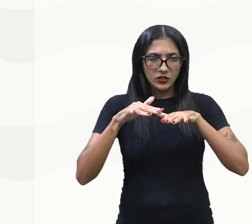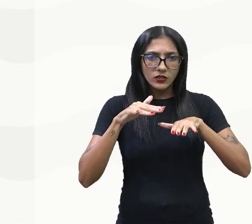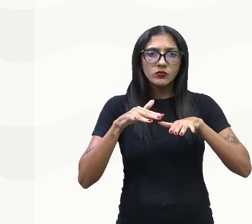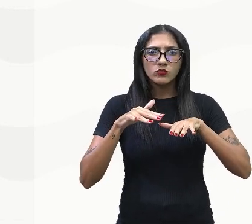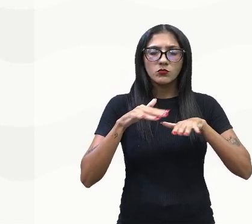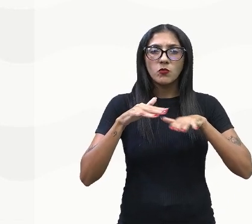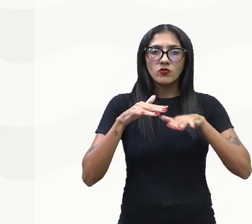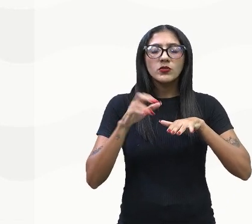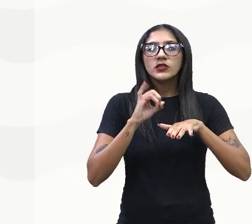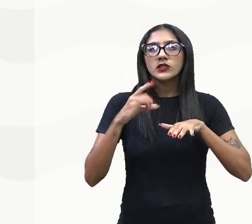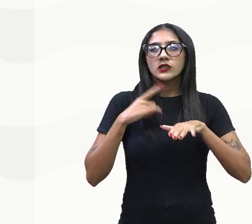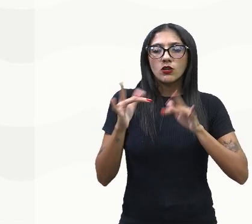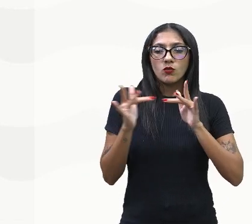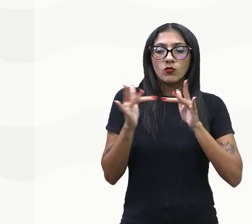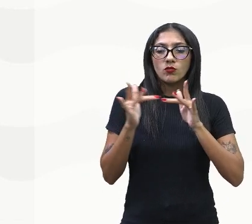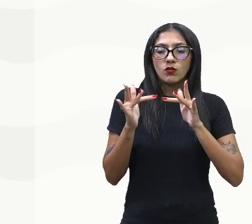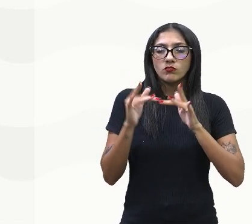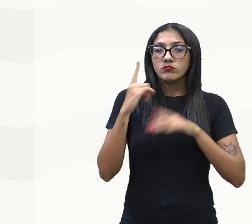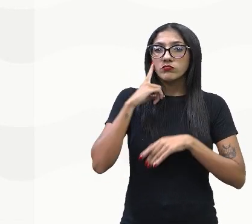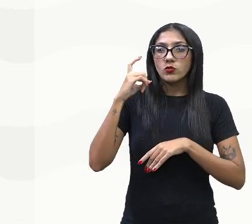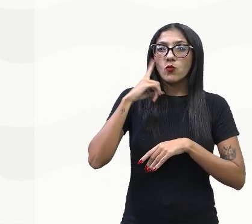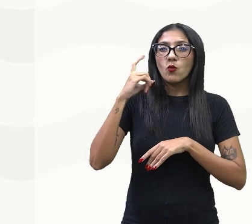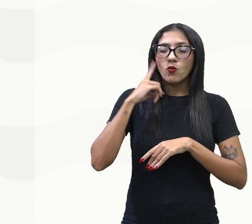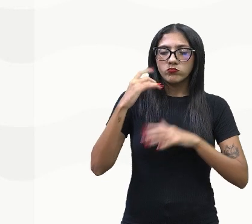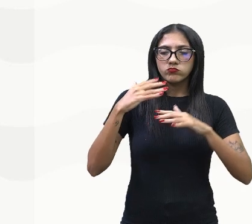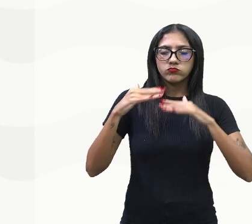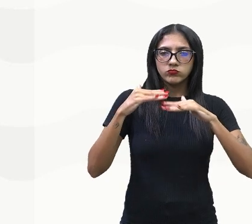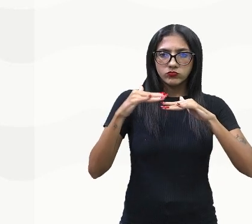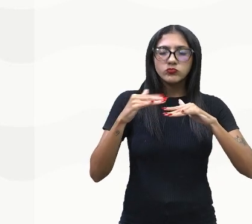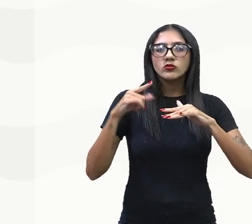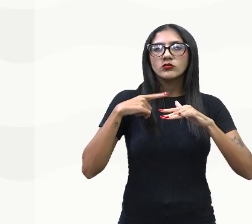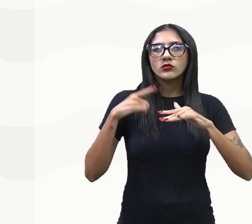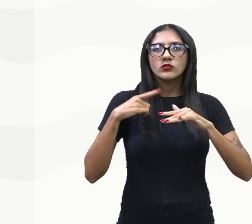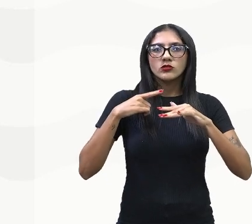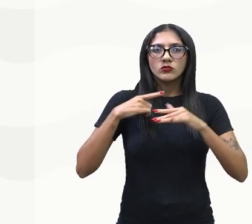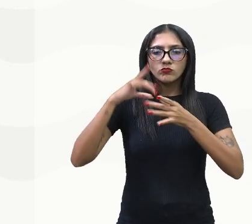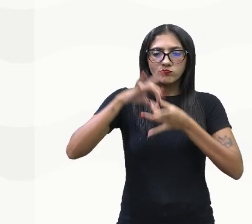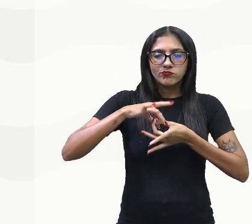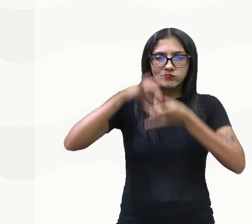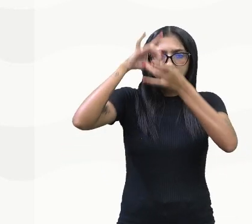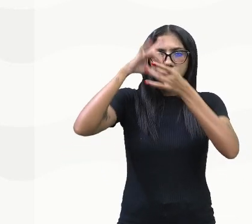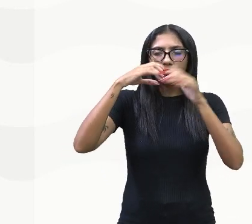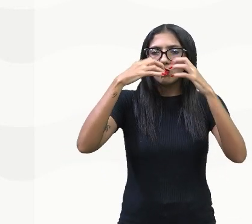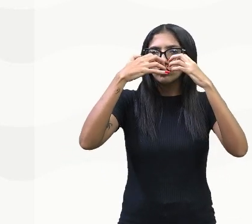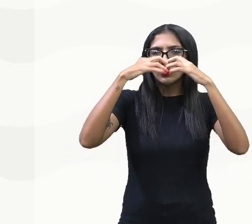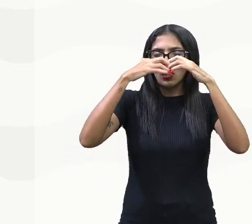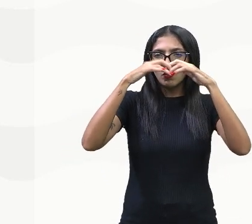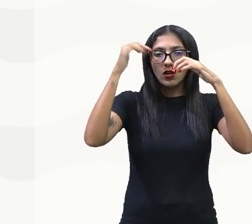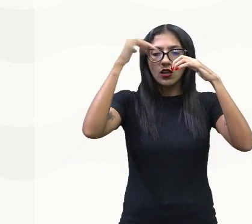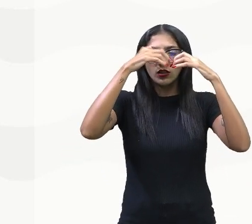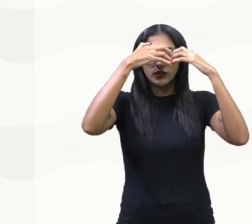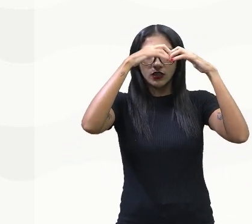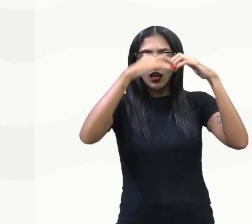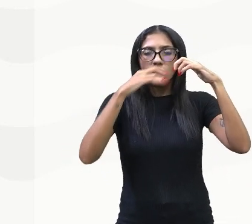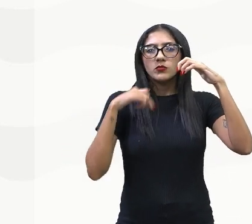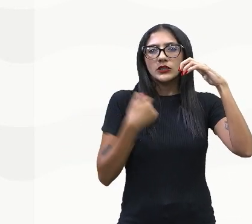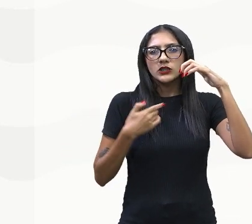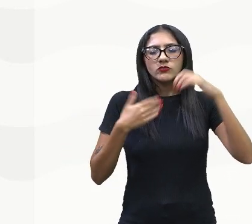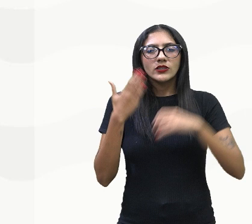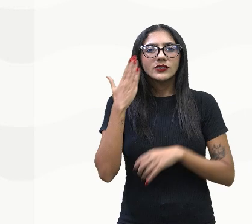vibram quando recebem o som e mandam essa informação para o cérebro. E aí sim, nós vamos